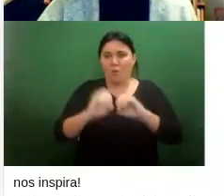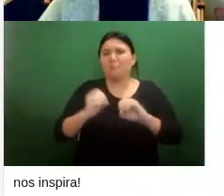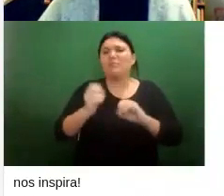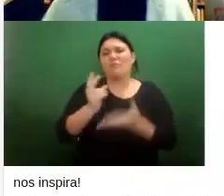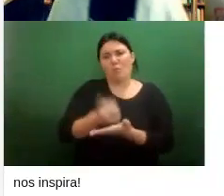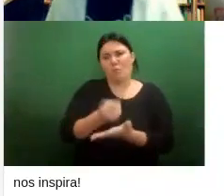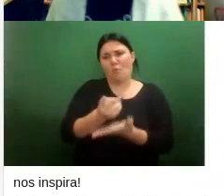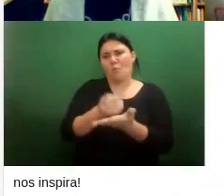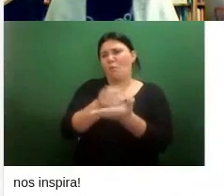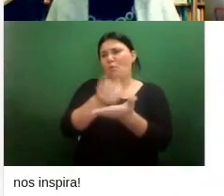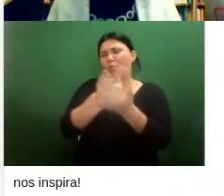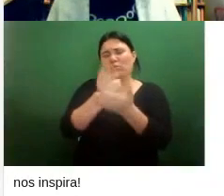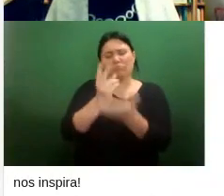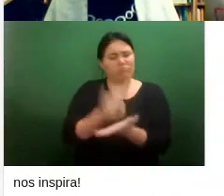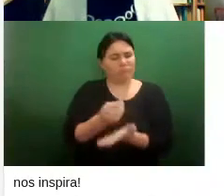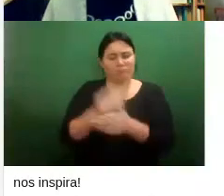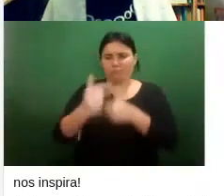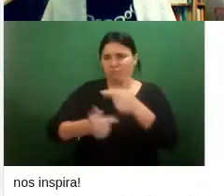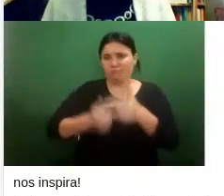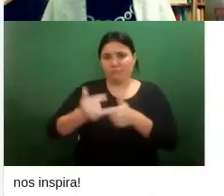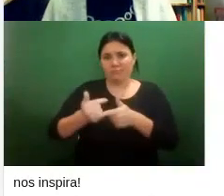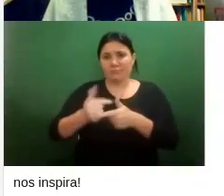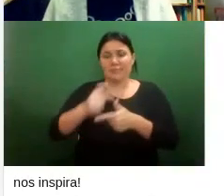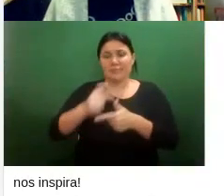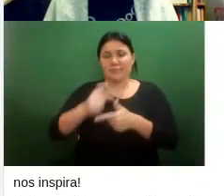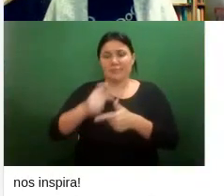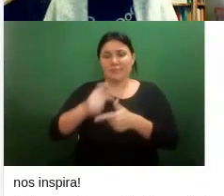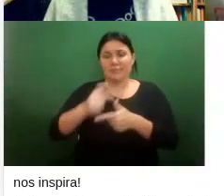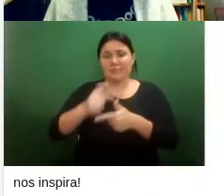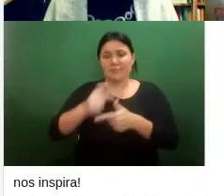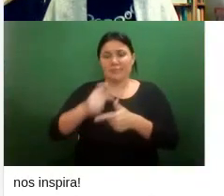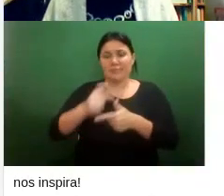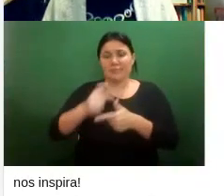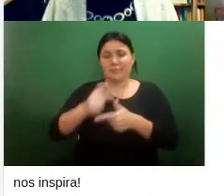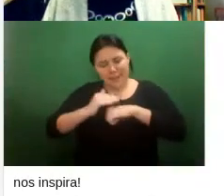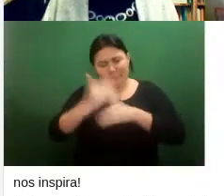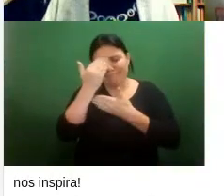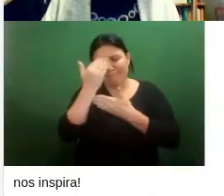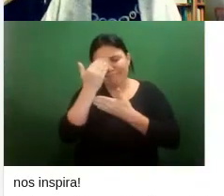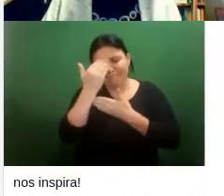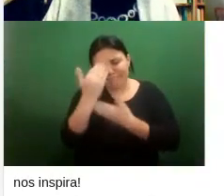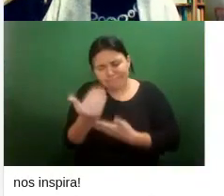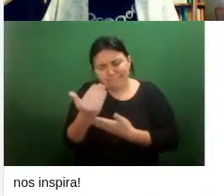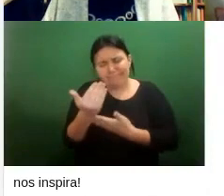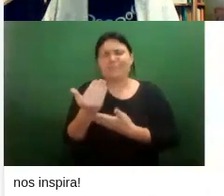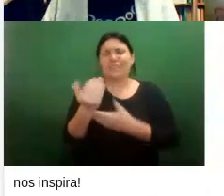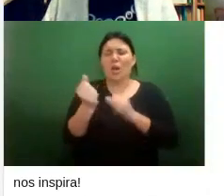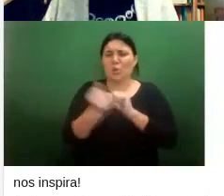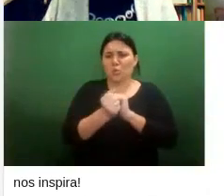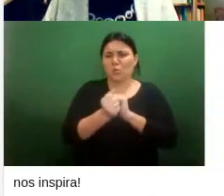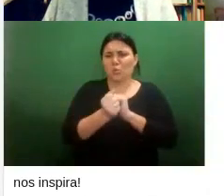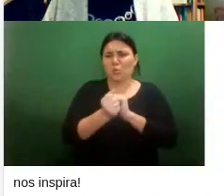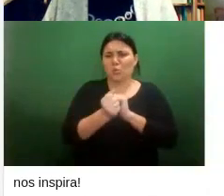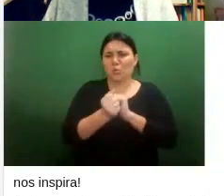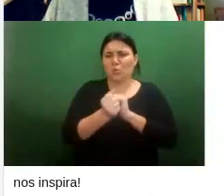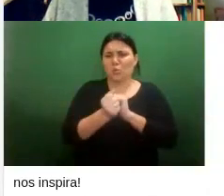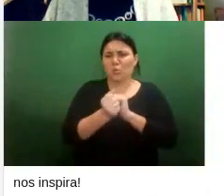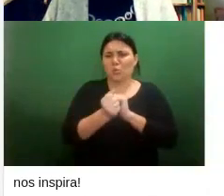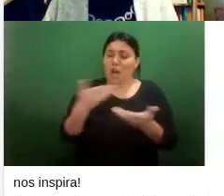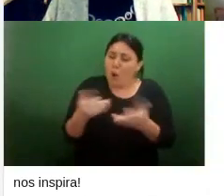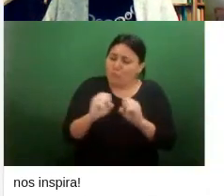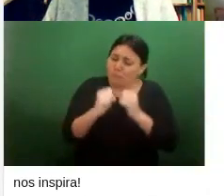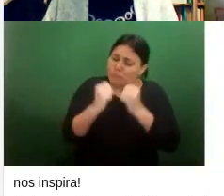ser disseminado sempre. Então, Lívia, querida, muito obrigada por estares conosco. Por encerrar o nosso